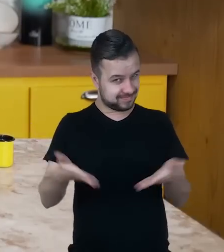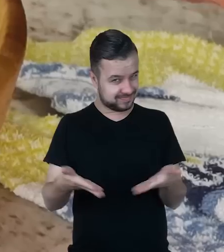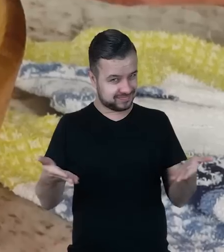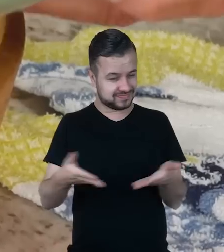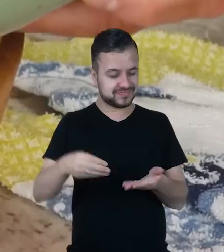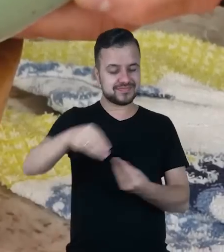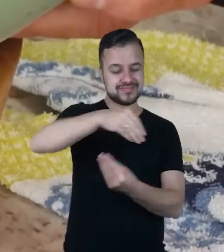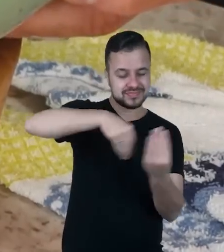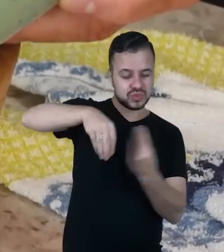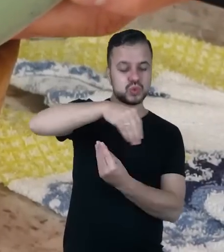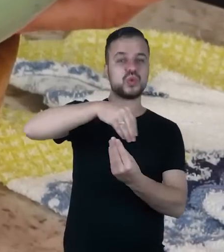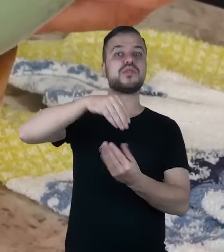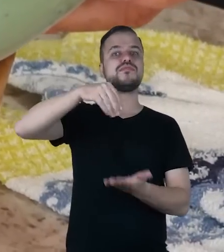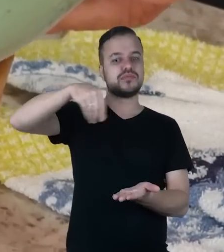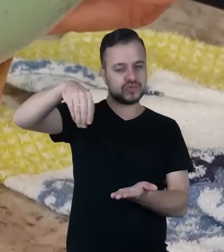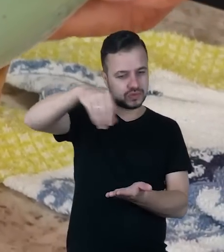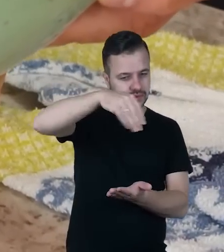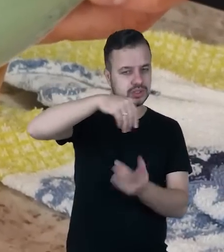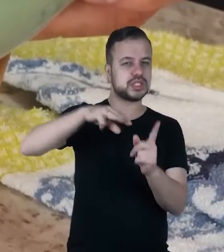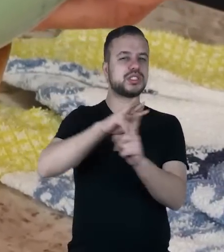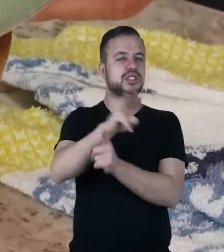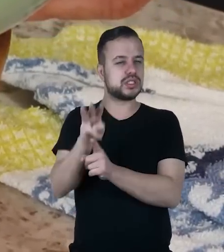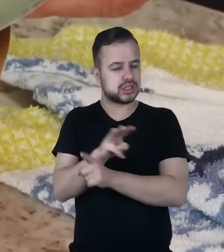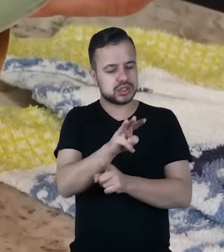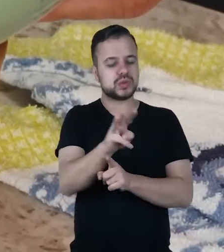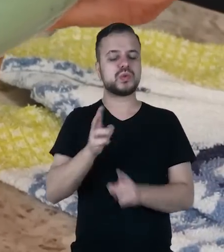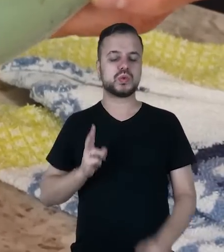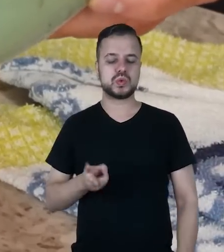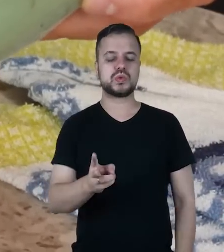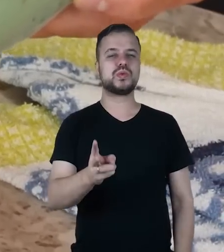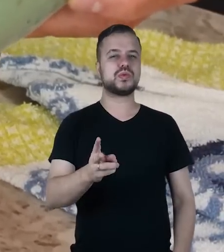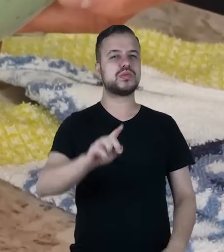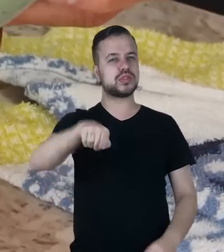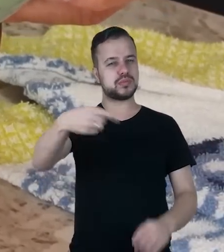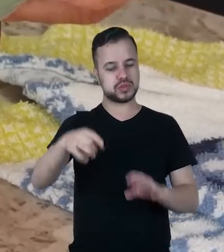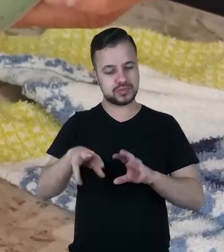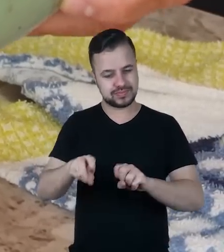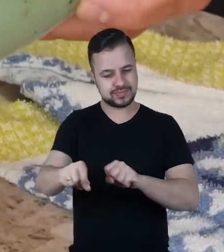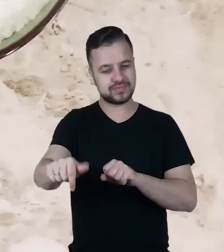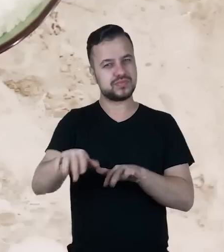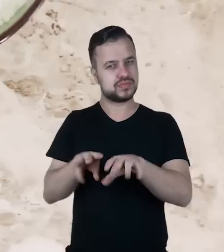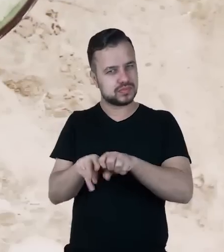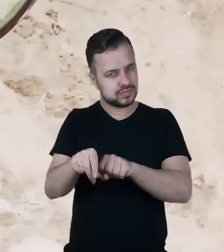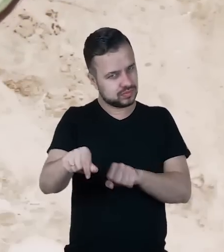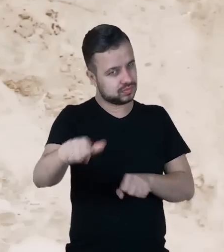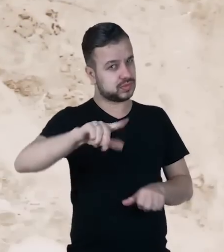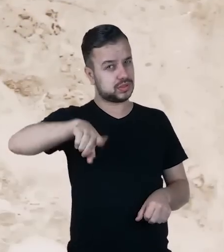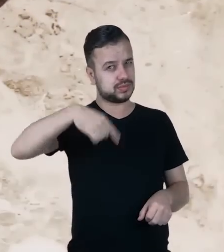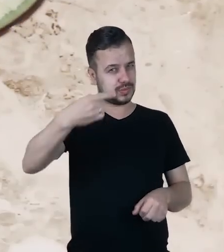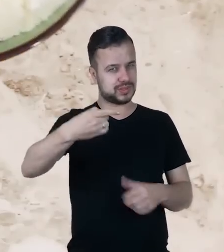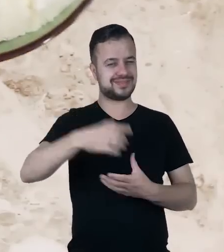colocando farinha de trigo aos poucos até ficar consistente para a gente sovar na bancada.